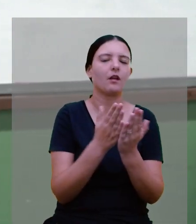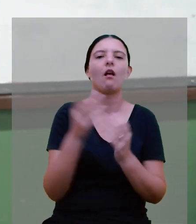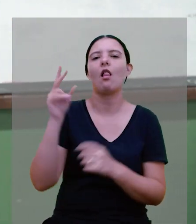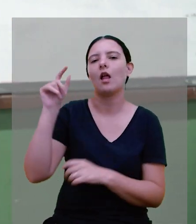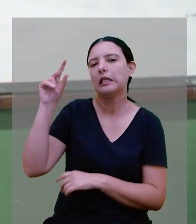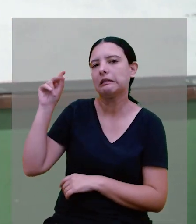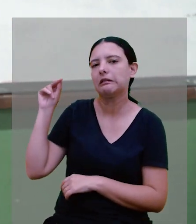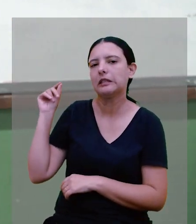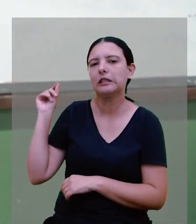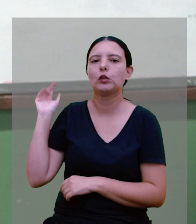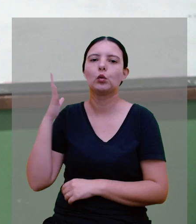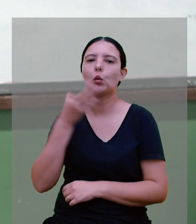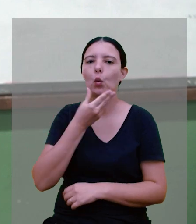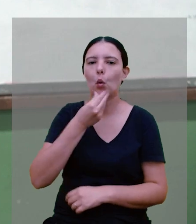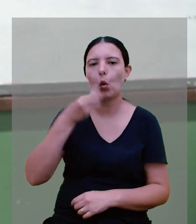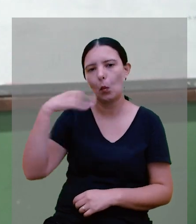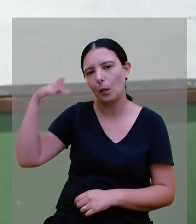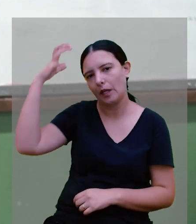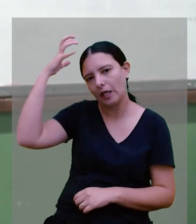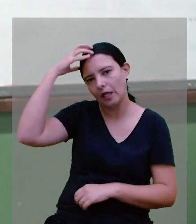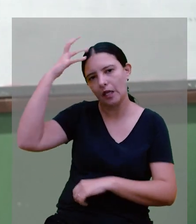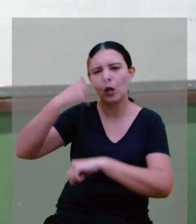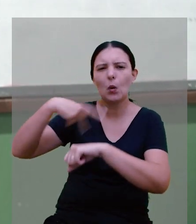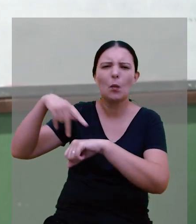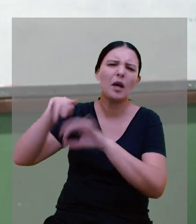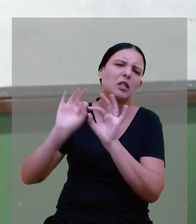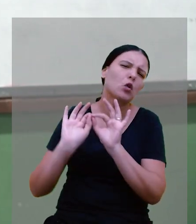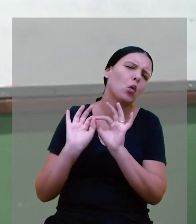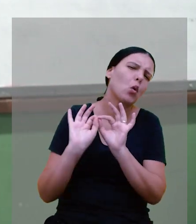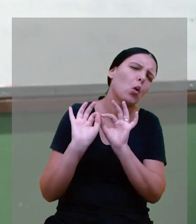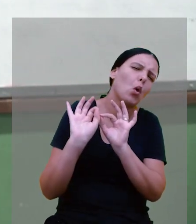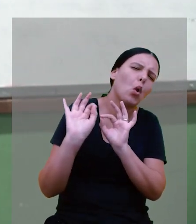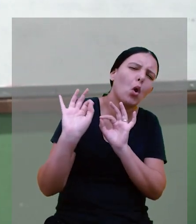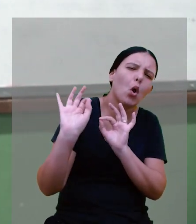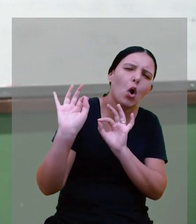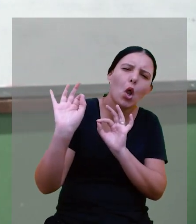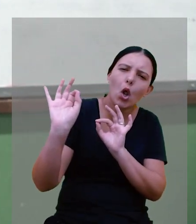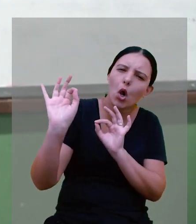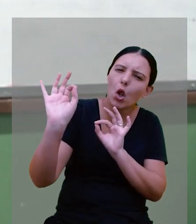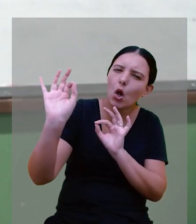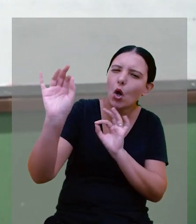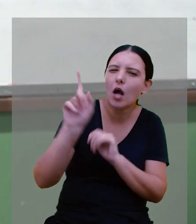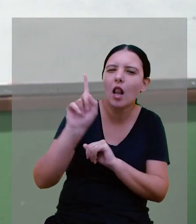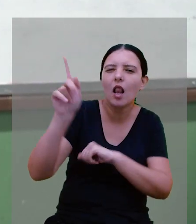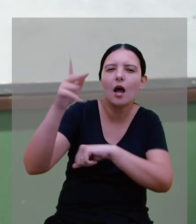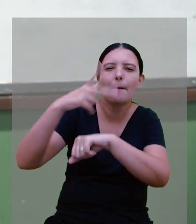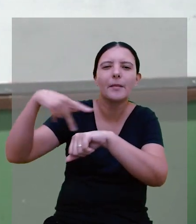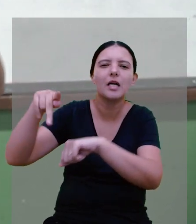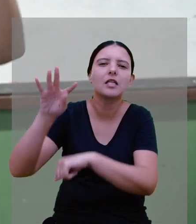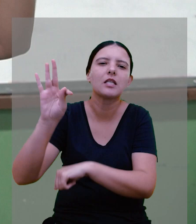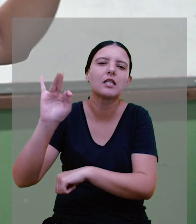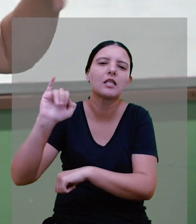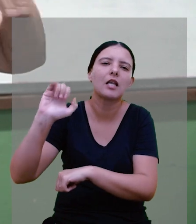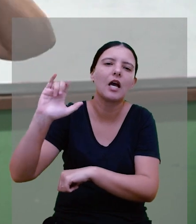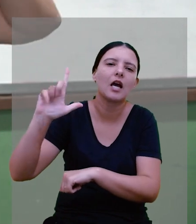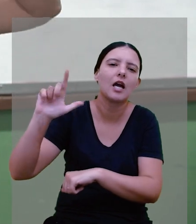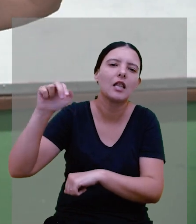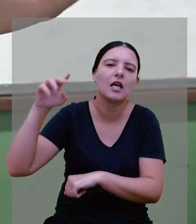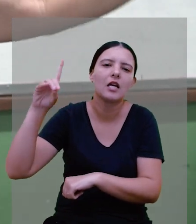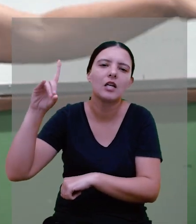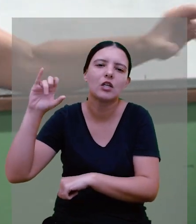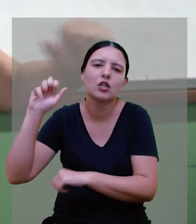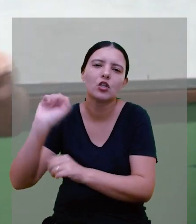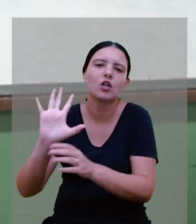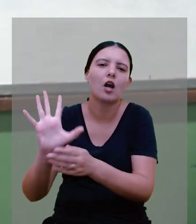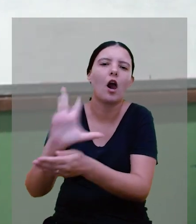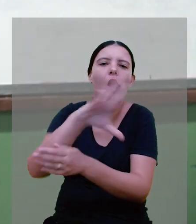vez um rei de um país distante, lá na Tailândia, que dominou as terras vizinhas